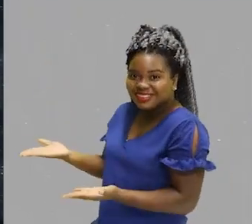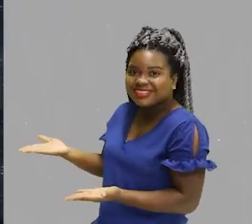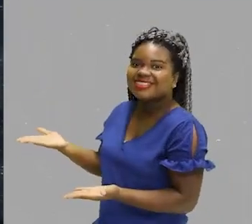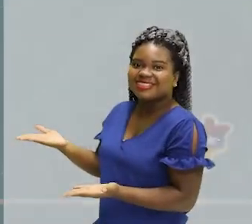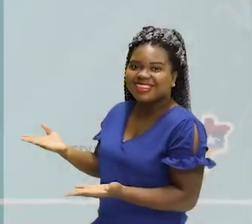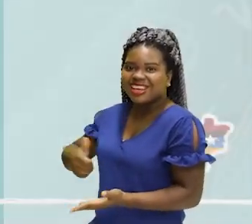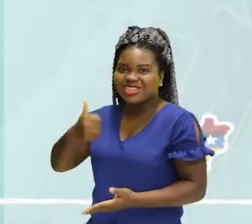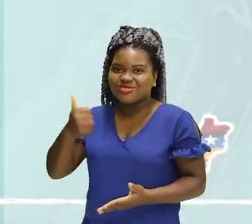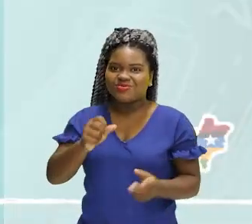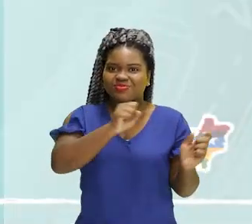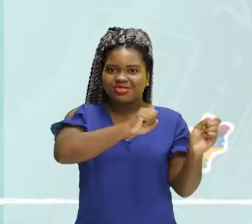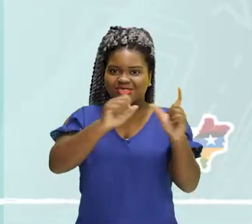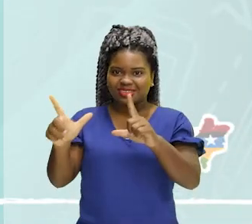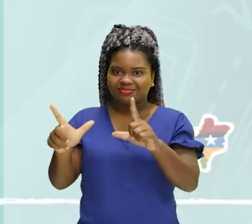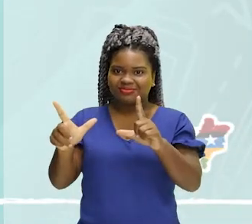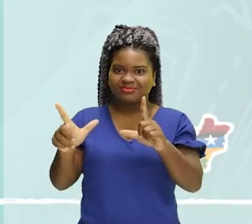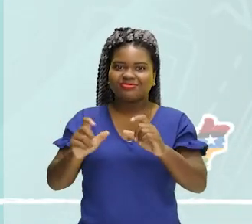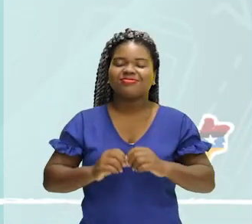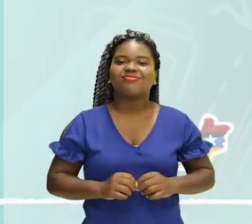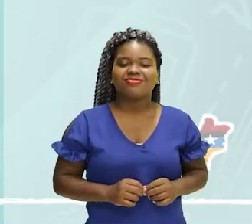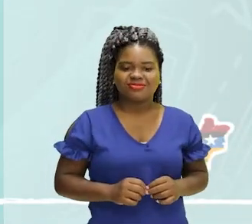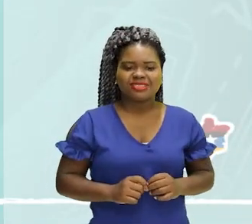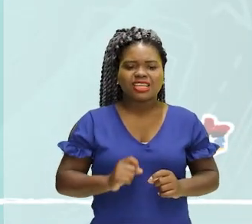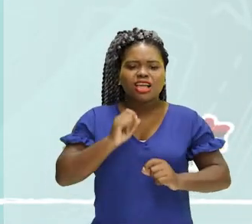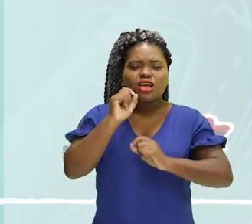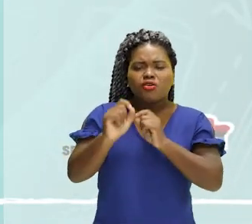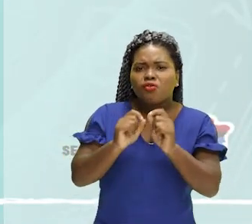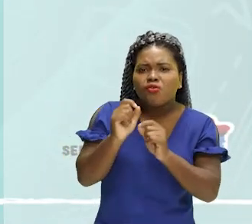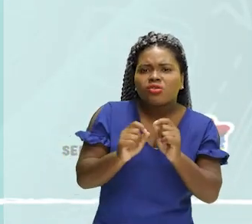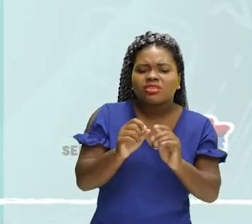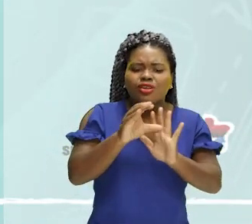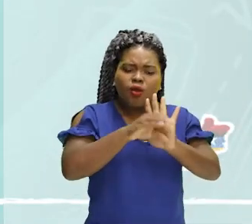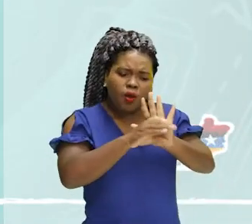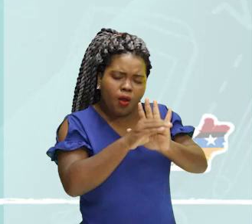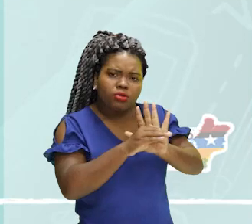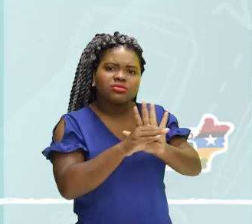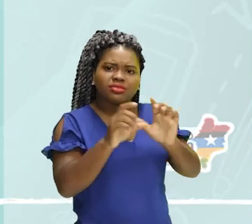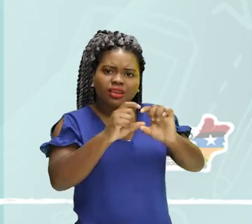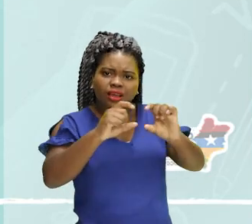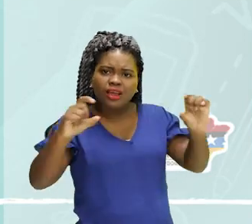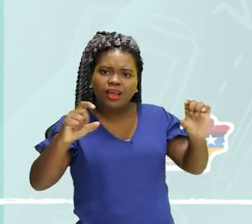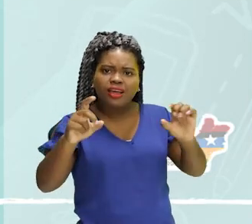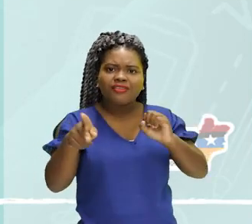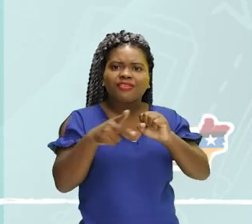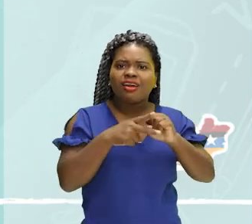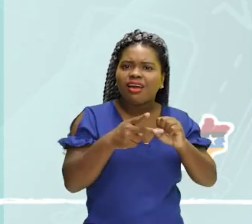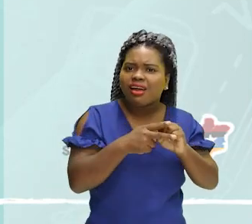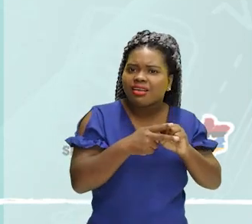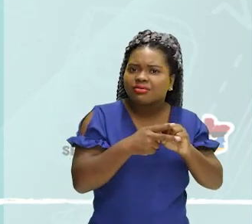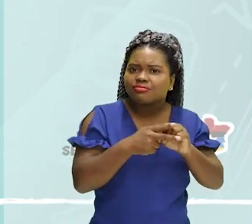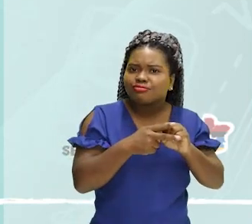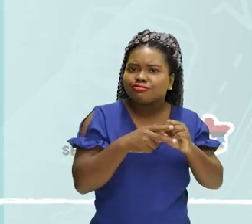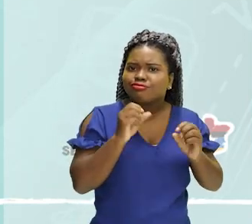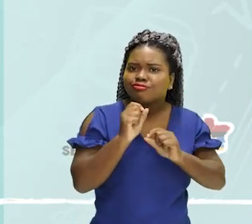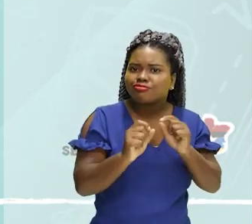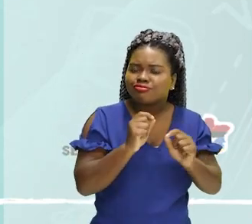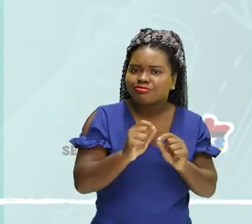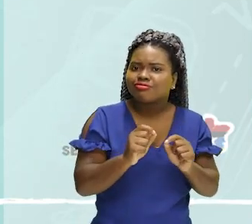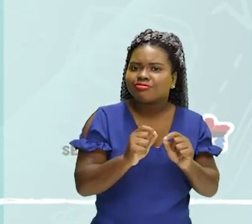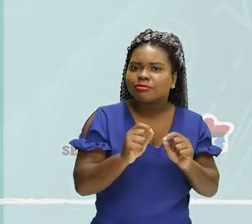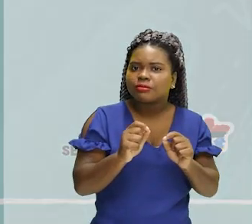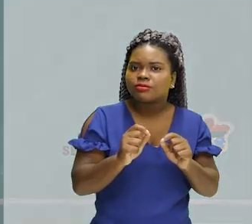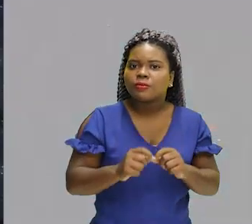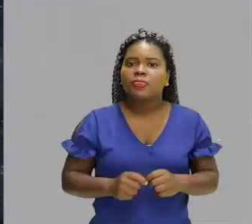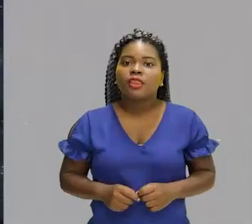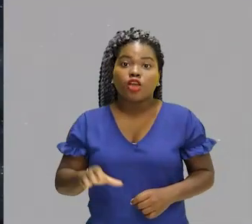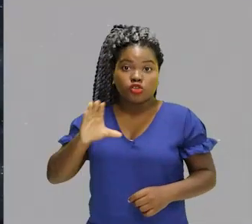primeiro slide, já nos dizendo alguma coisa. Que são as perífrases verbales? Gente, perífrases verbales é o que nós